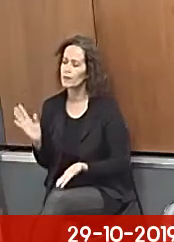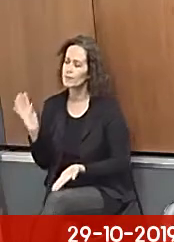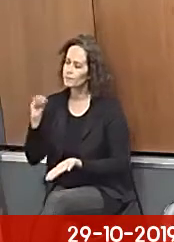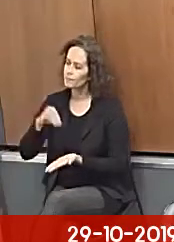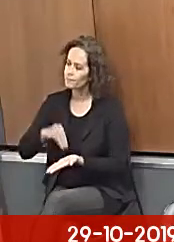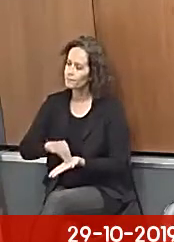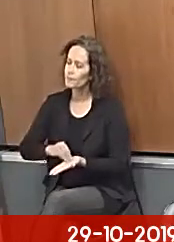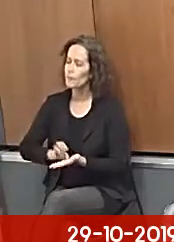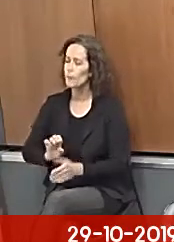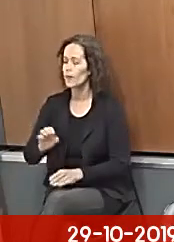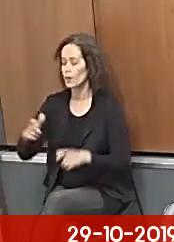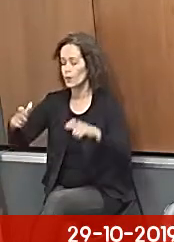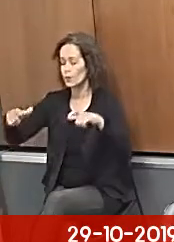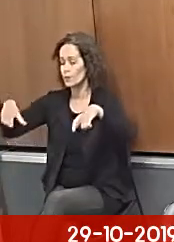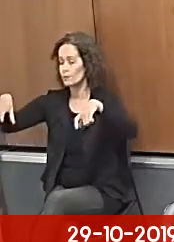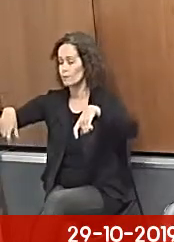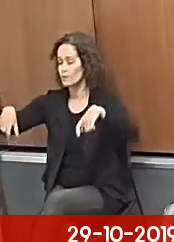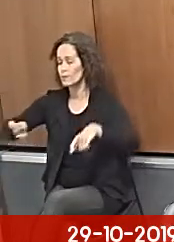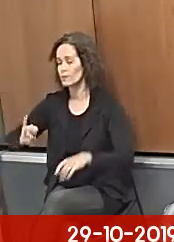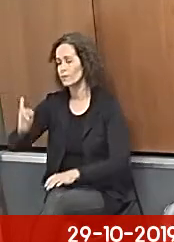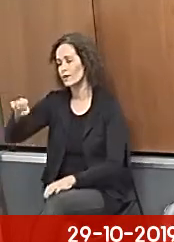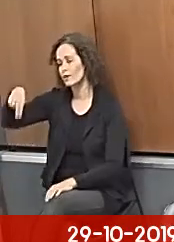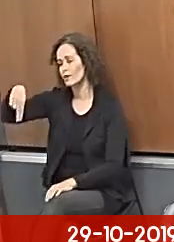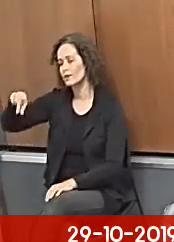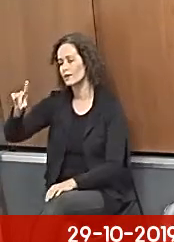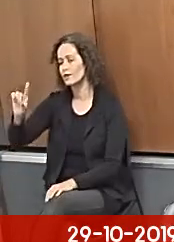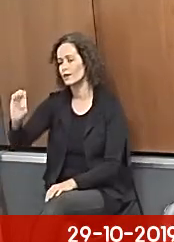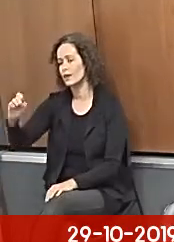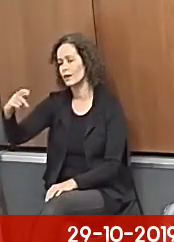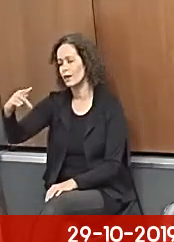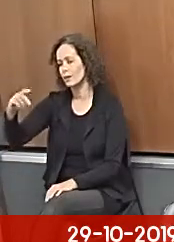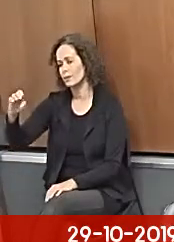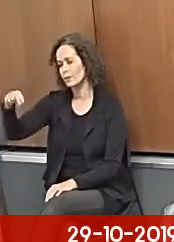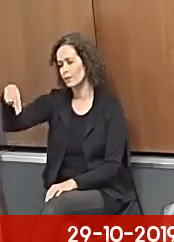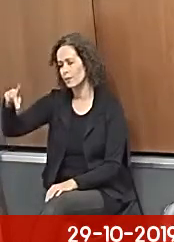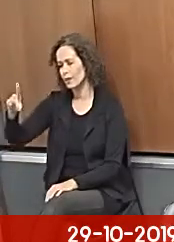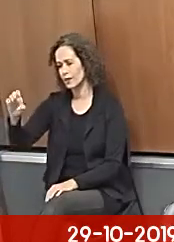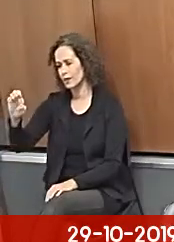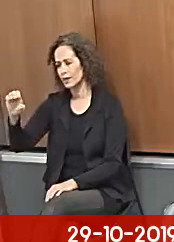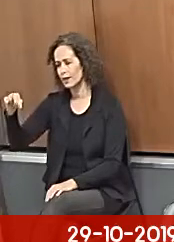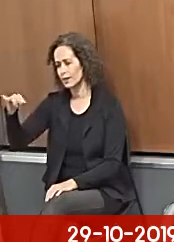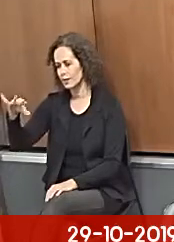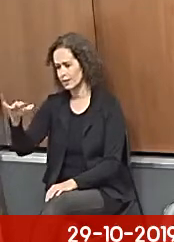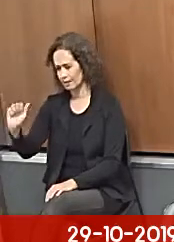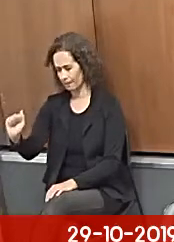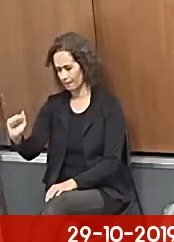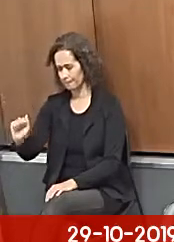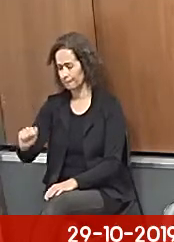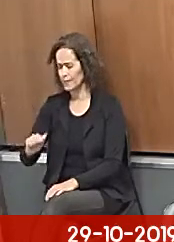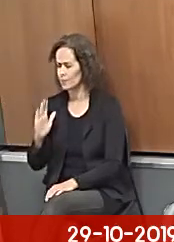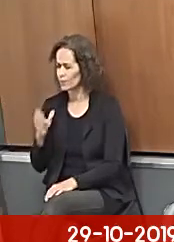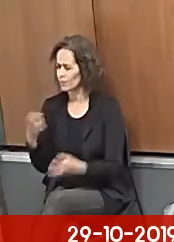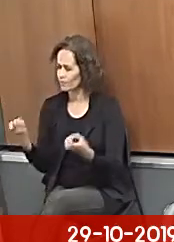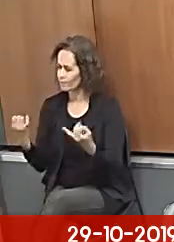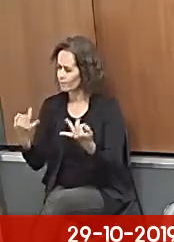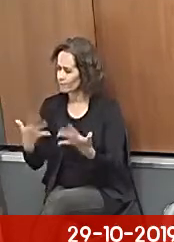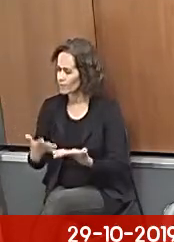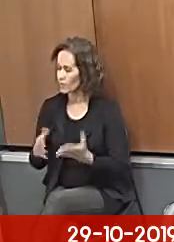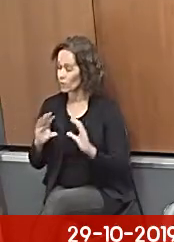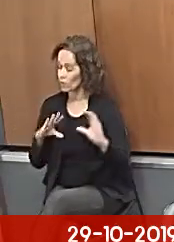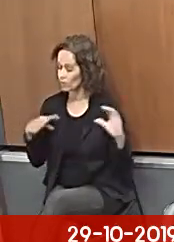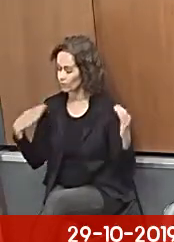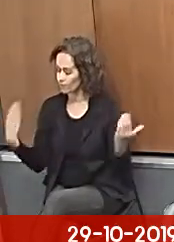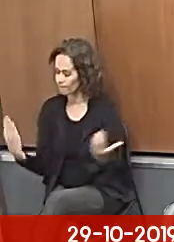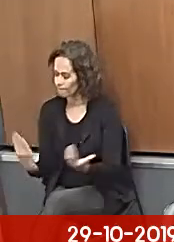para que a gente possa avaliar e analisar. Então, como o Otávio disse, somos dois grandes palcos do